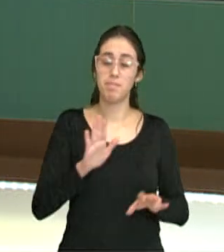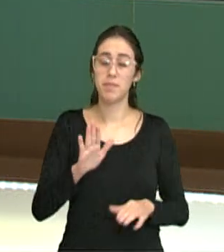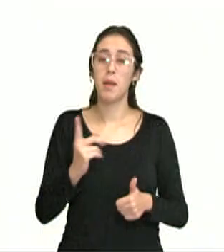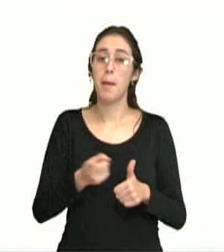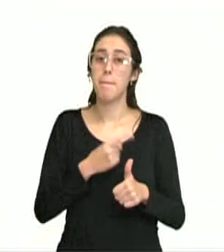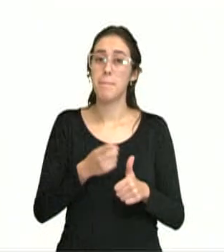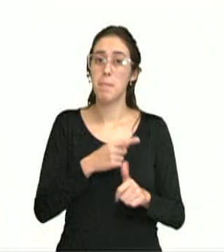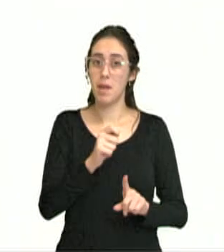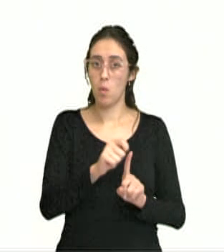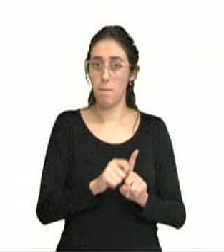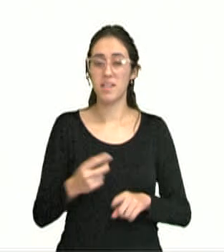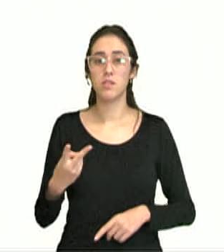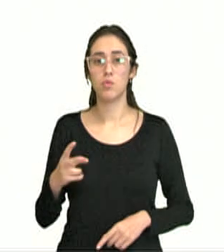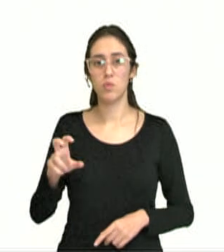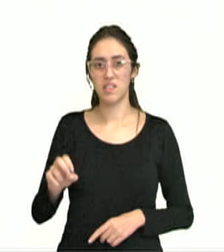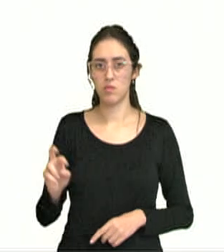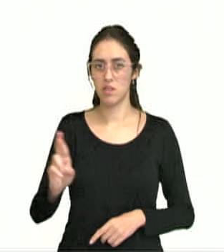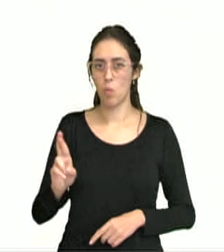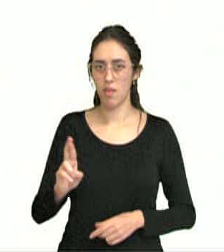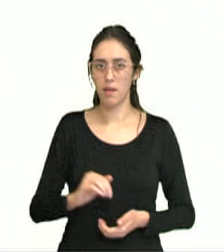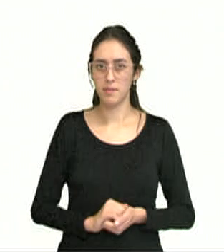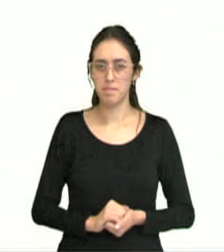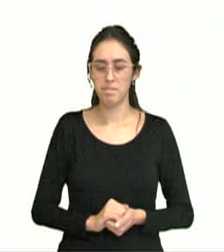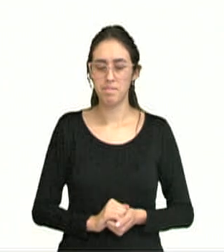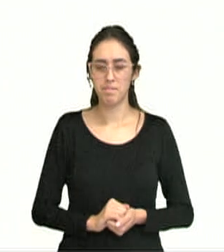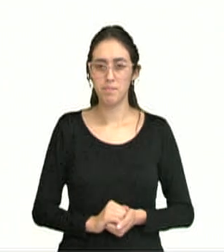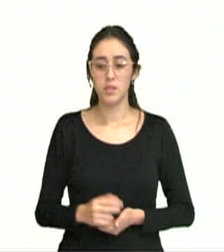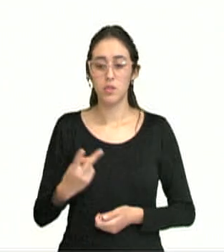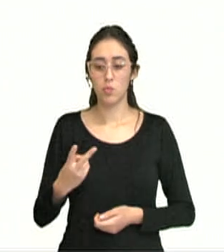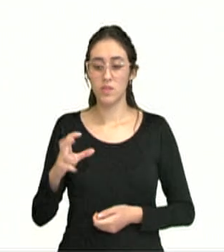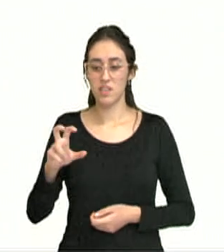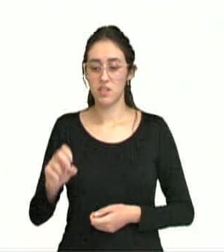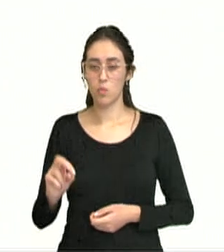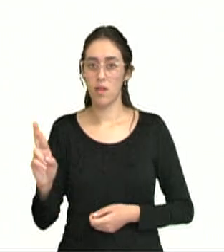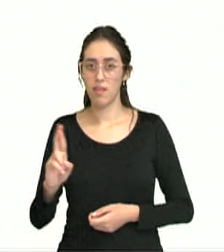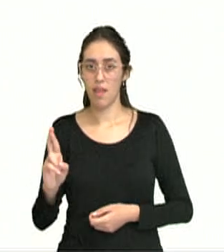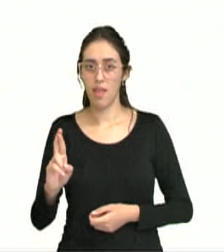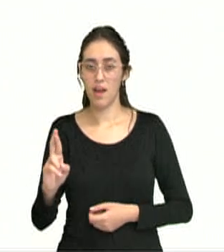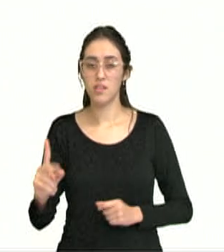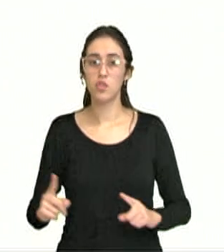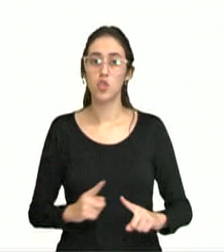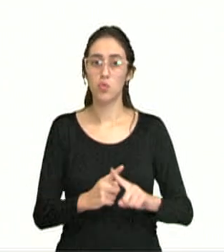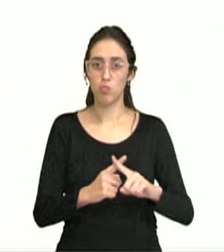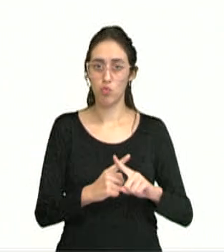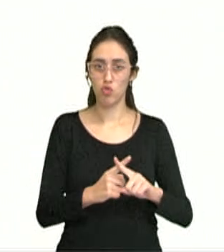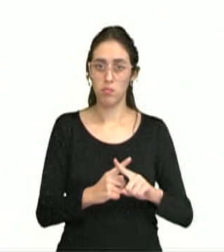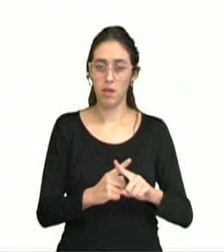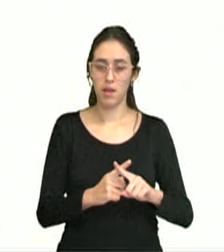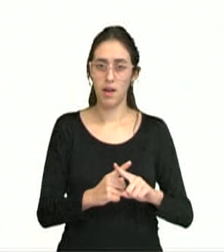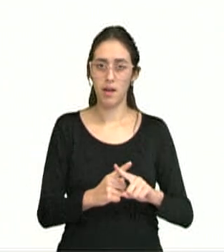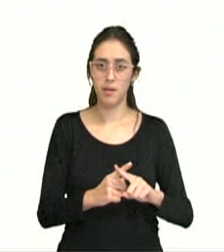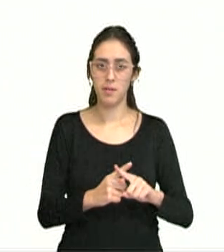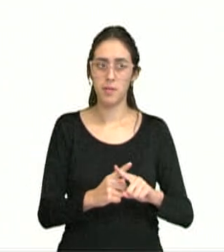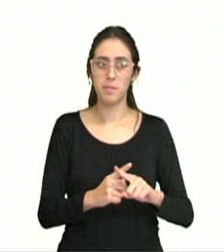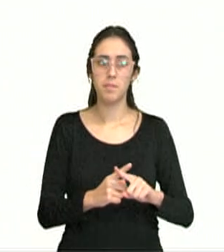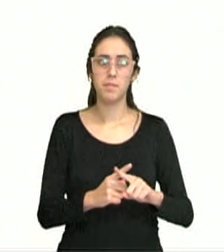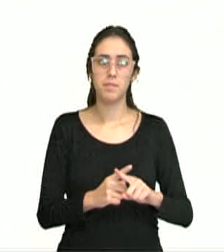mês você tinha R$250. R$250 multiplicado, claro, pegando